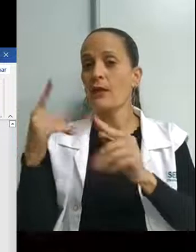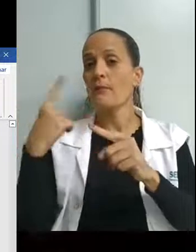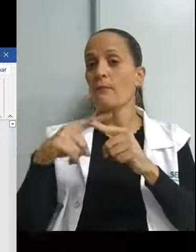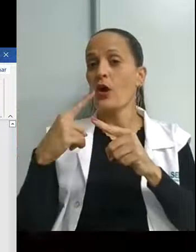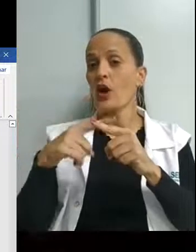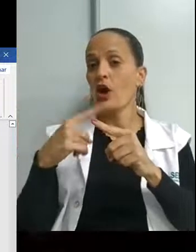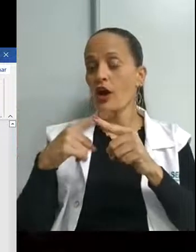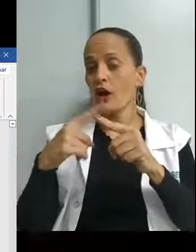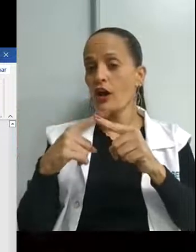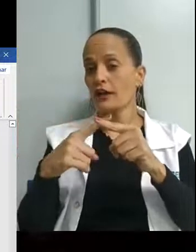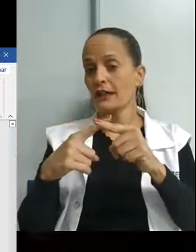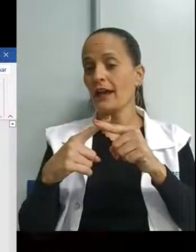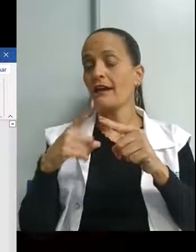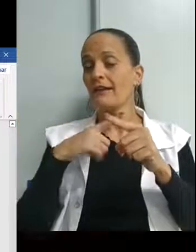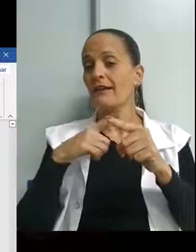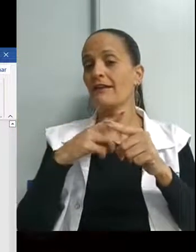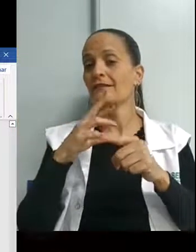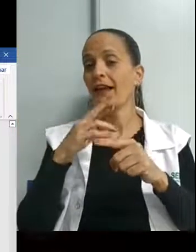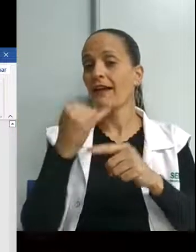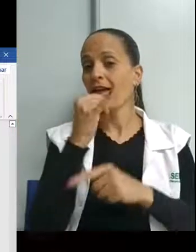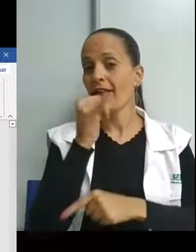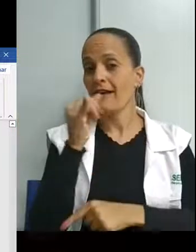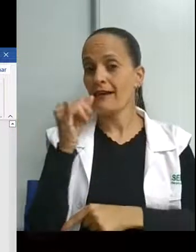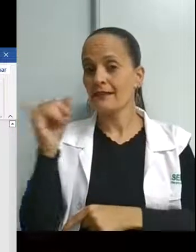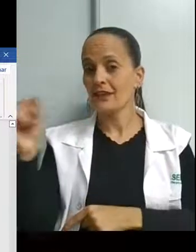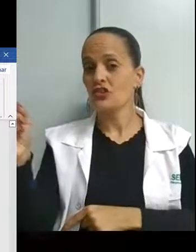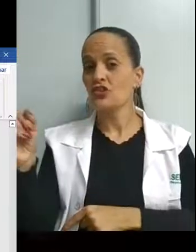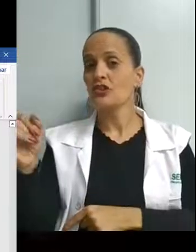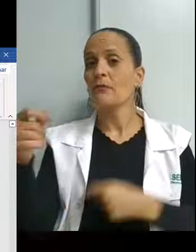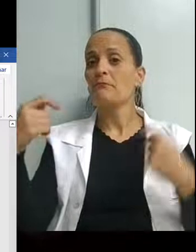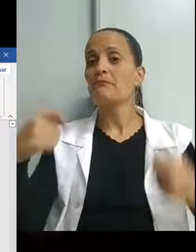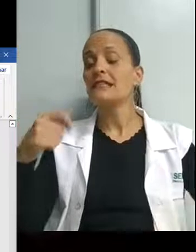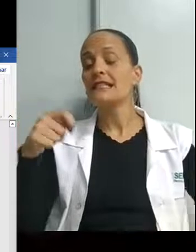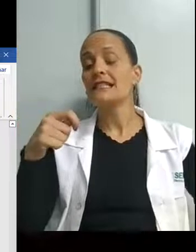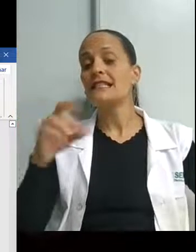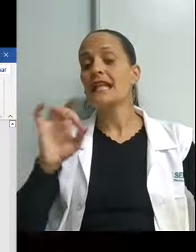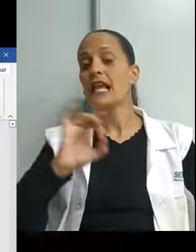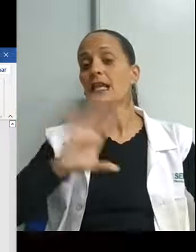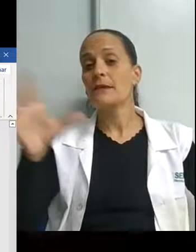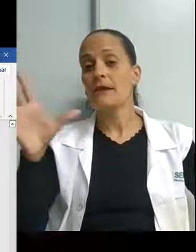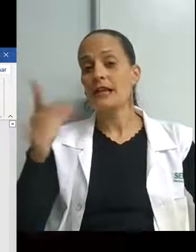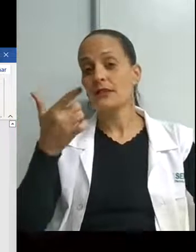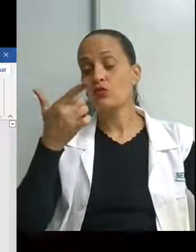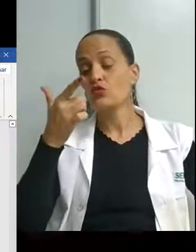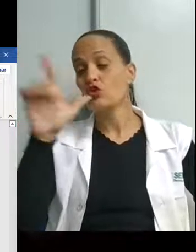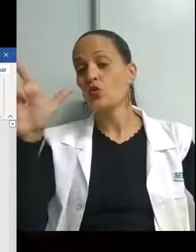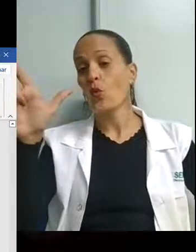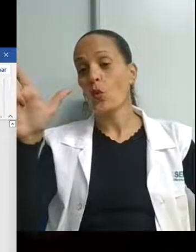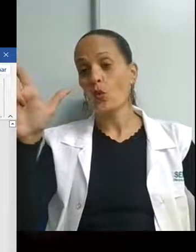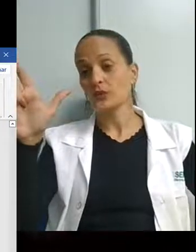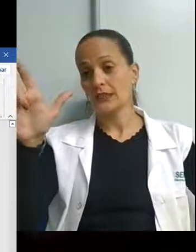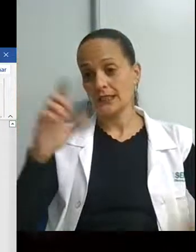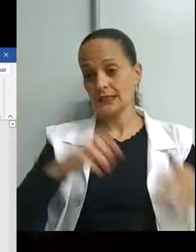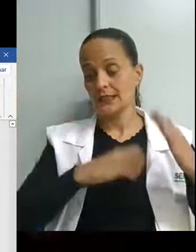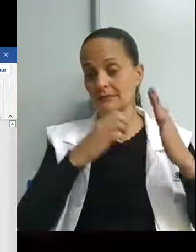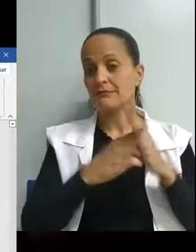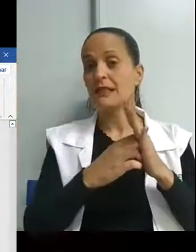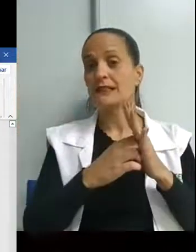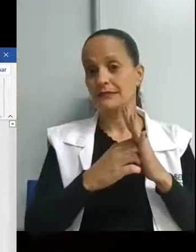ou deve solicitar uma entrada independente, opção autorizada pela concessionária de energia, pois já existe um muro entre as